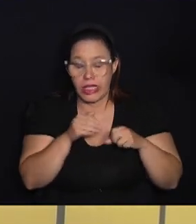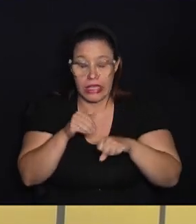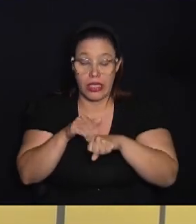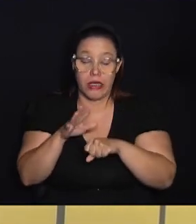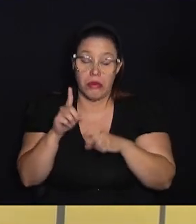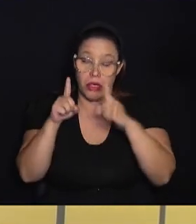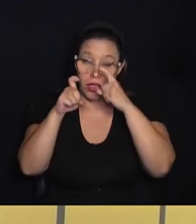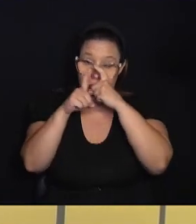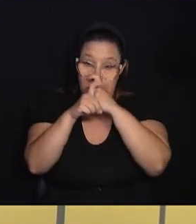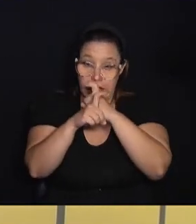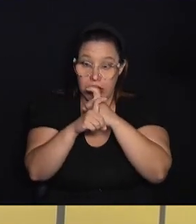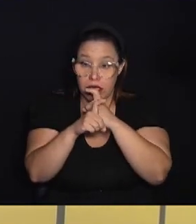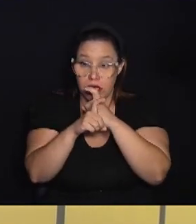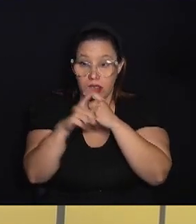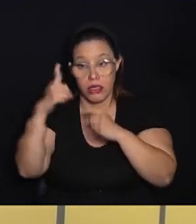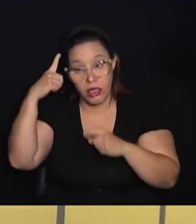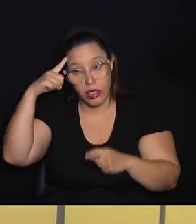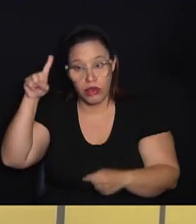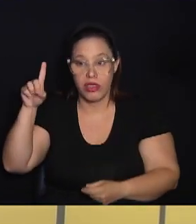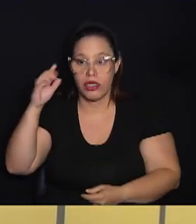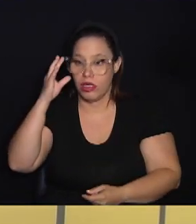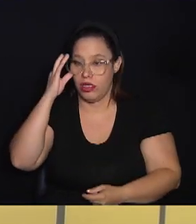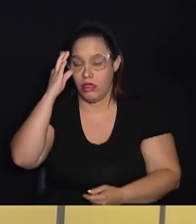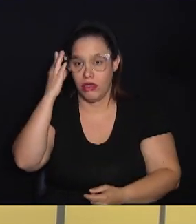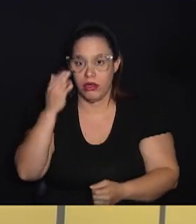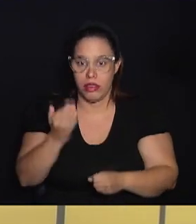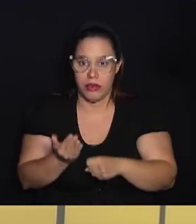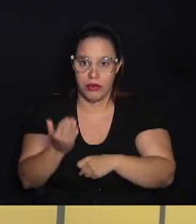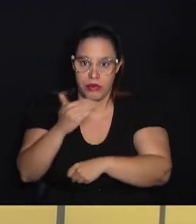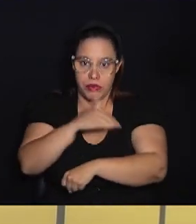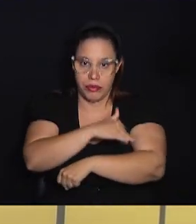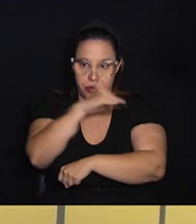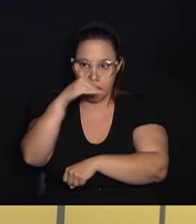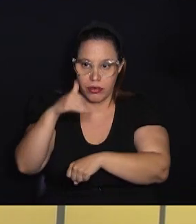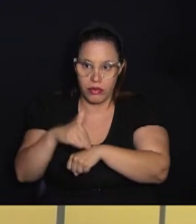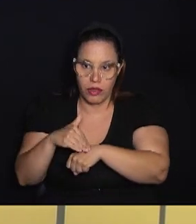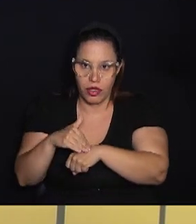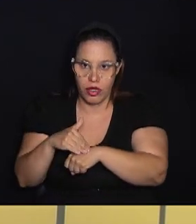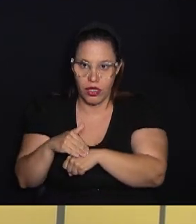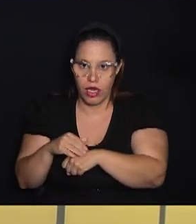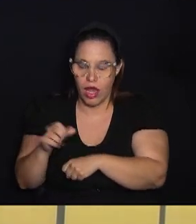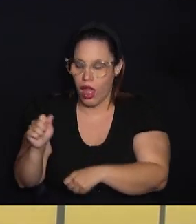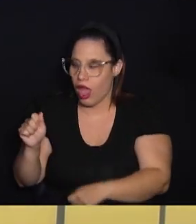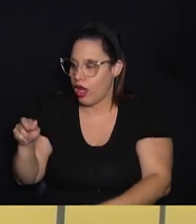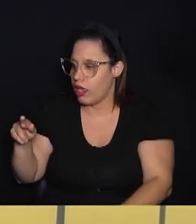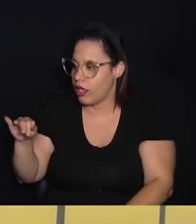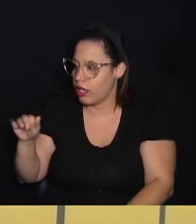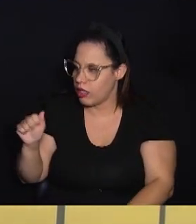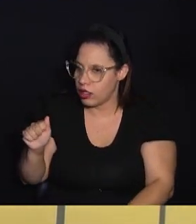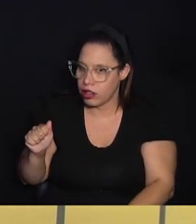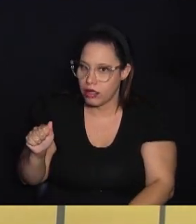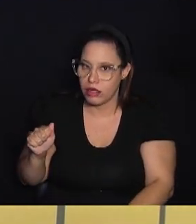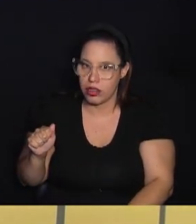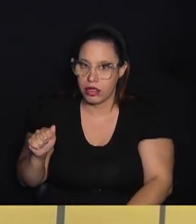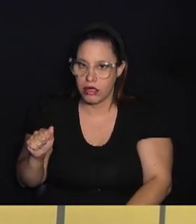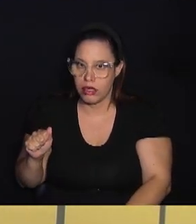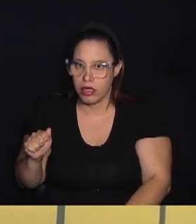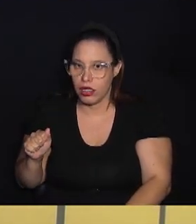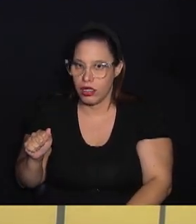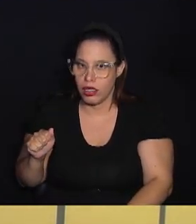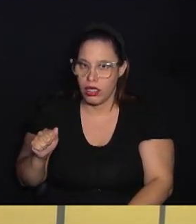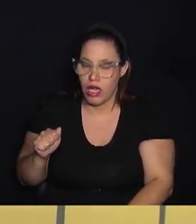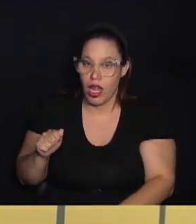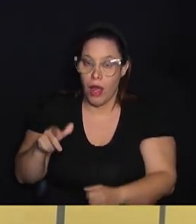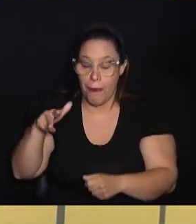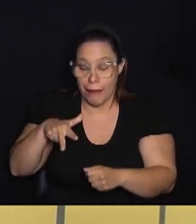que é operar isso no dia a dia então a Andreia vai passar um exercício a gente já foi paciente da Andreia também tem que fazer em casa não